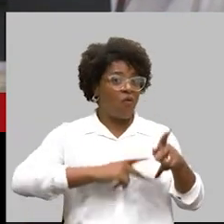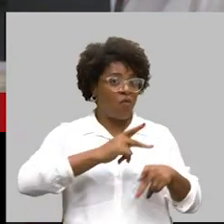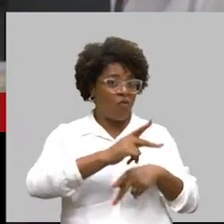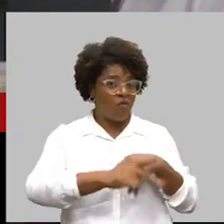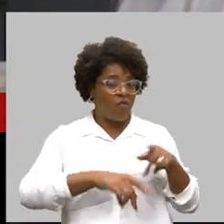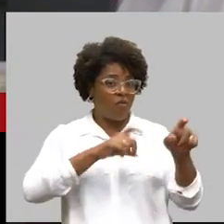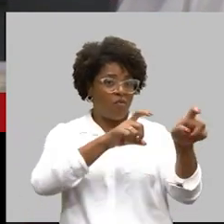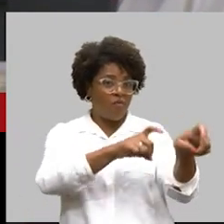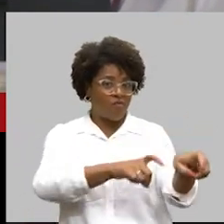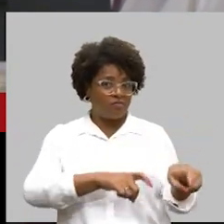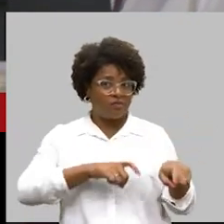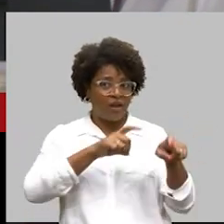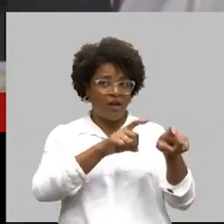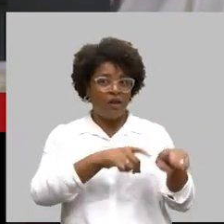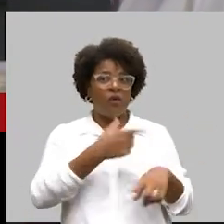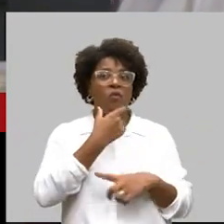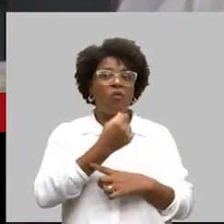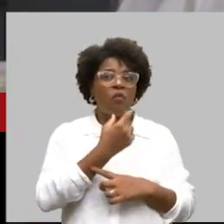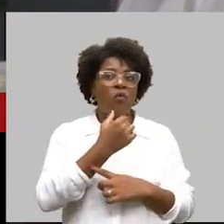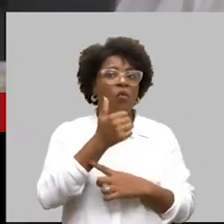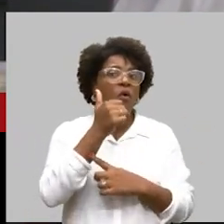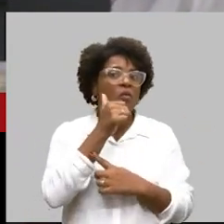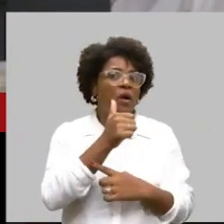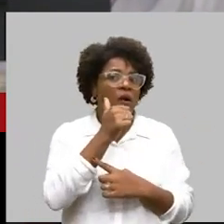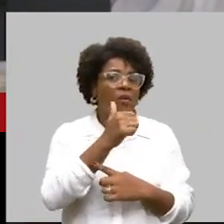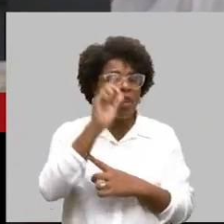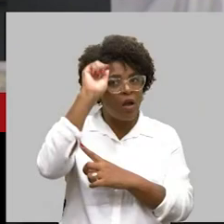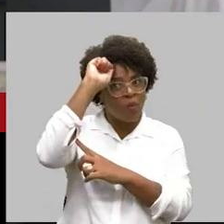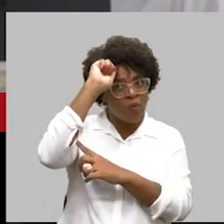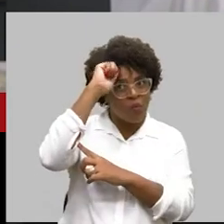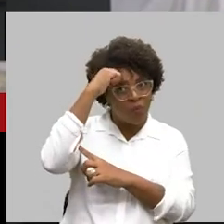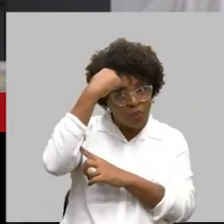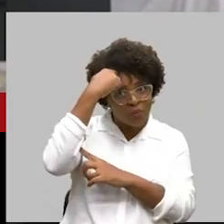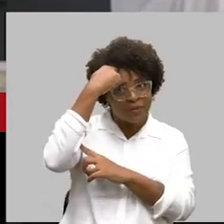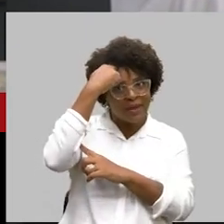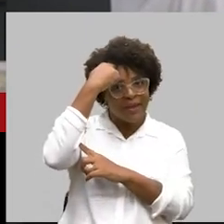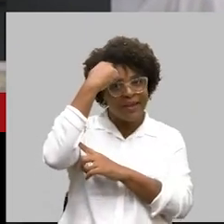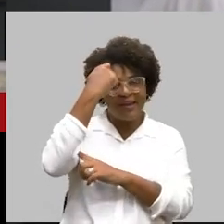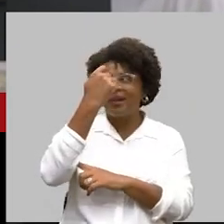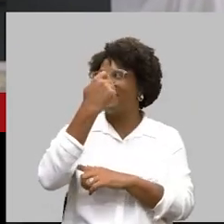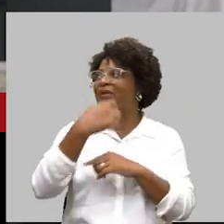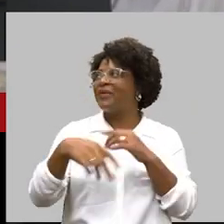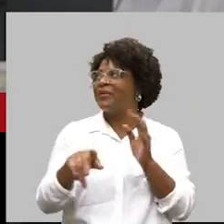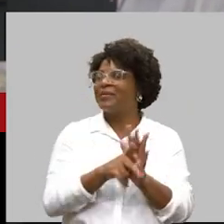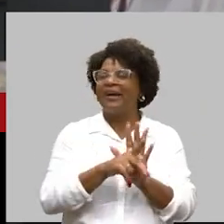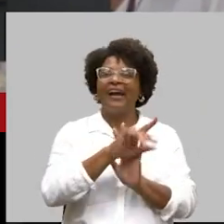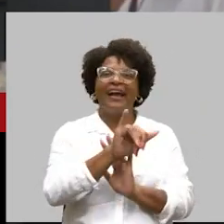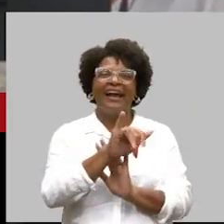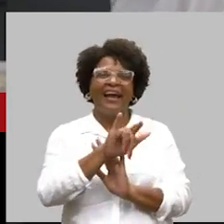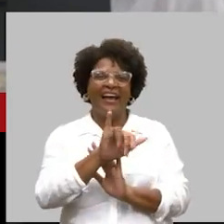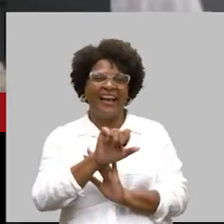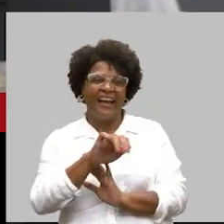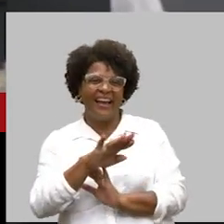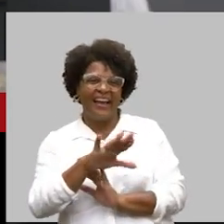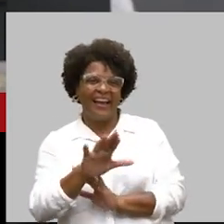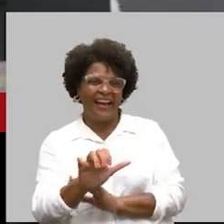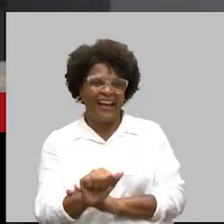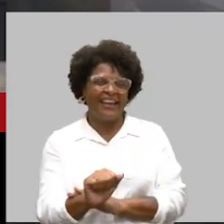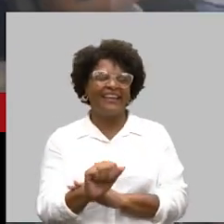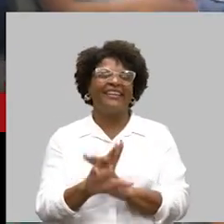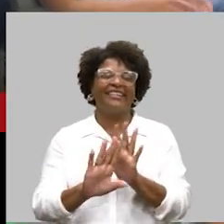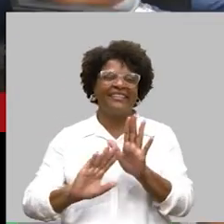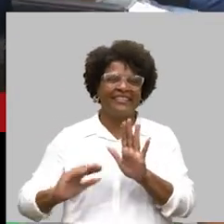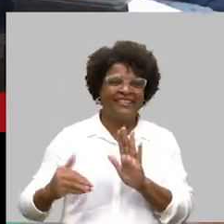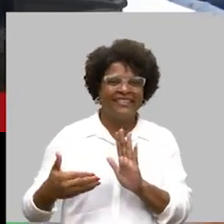mulher o negro que Loma com seu canto de afoché C caité castanheiros seringueiros